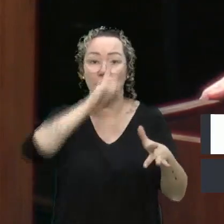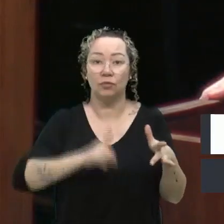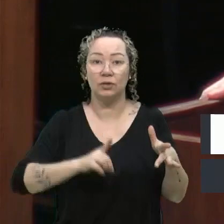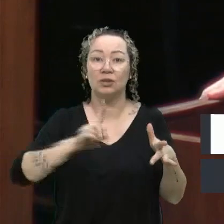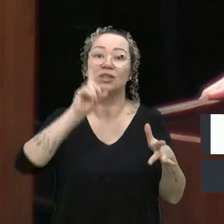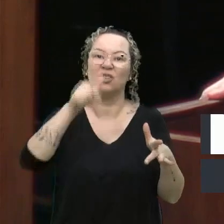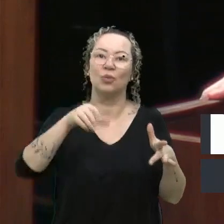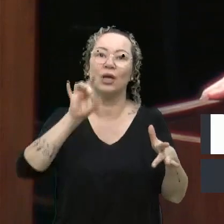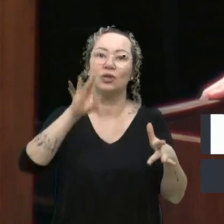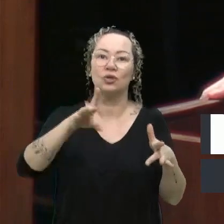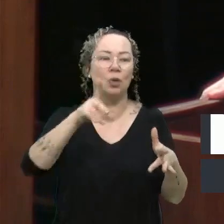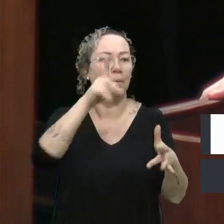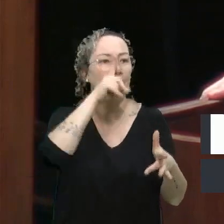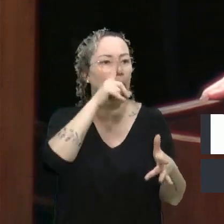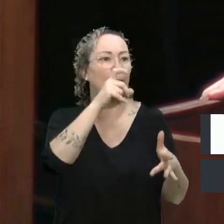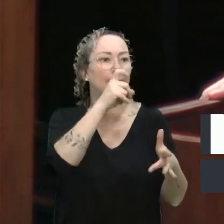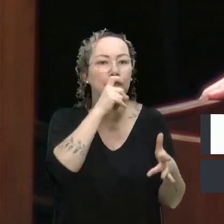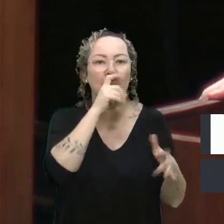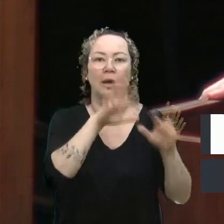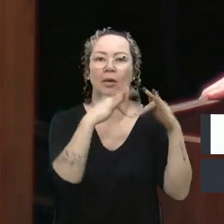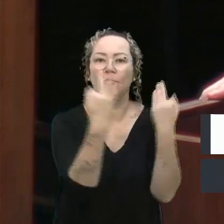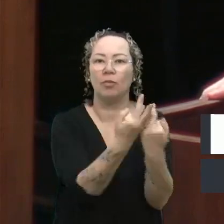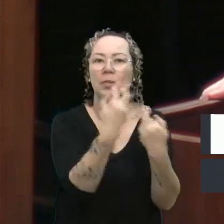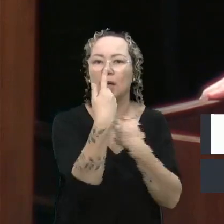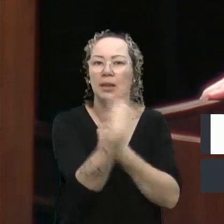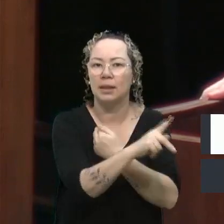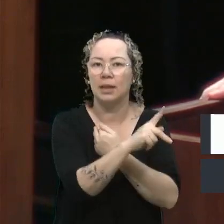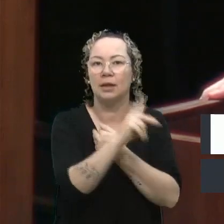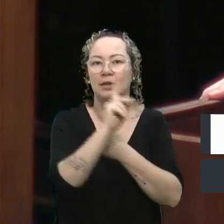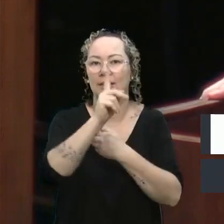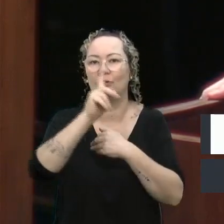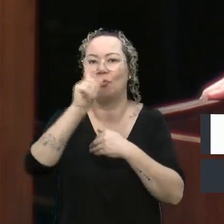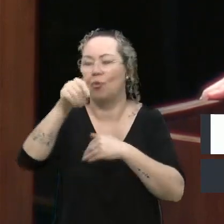um problema da mãe, do pai e da família, mas é um problema de